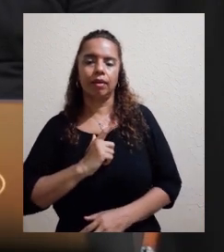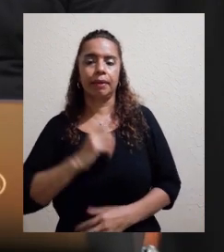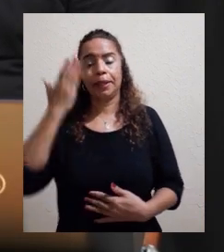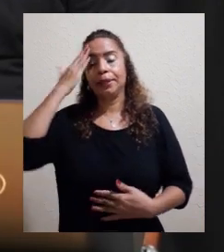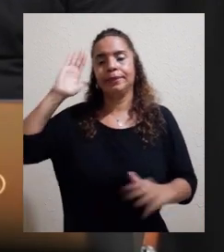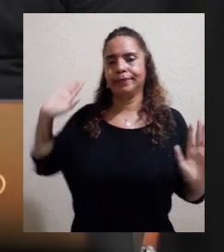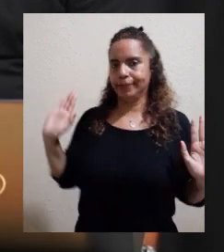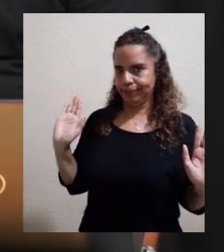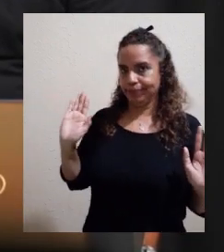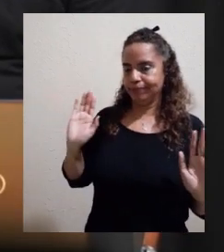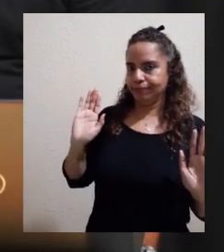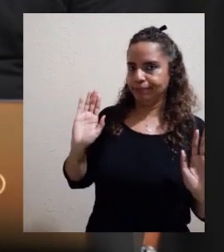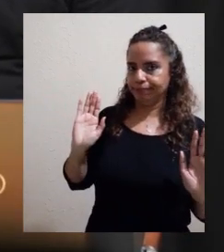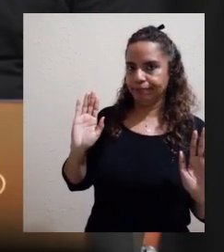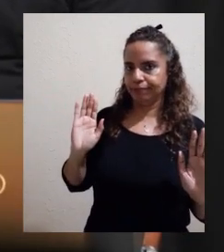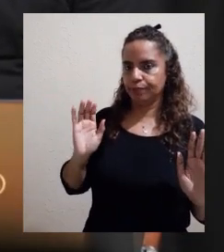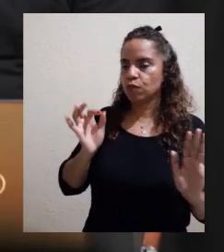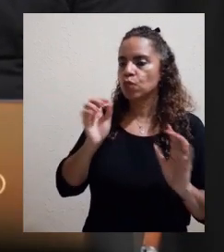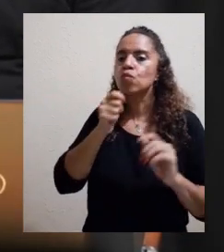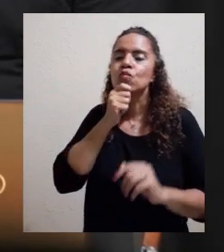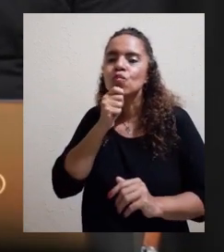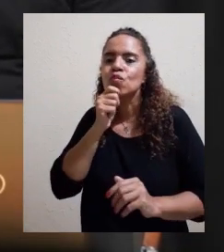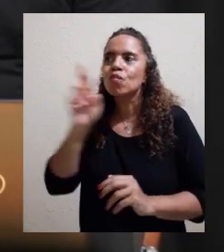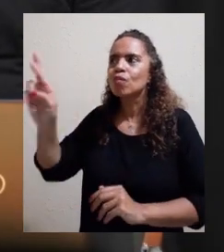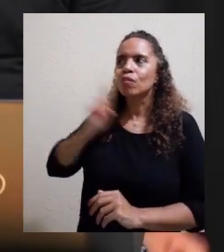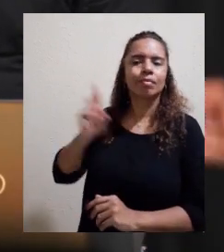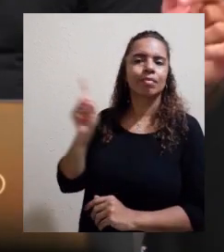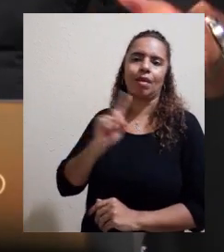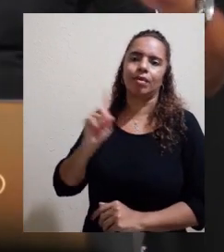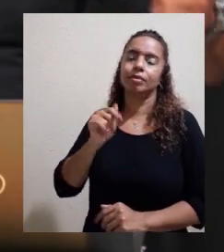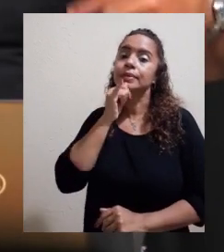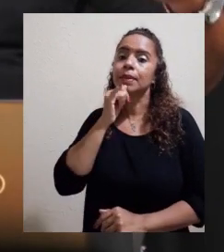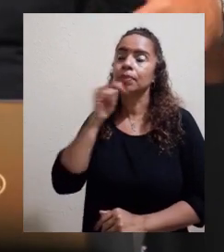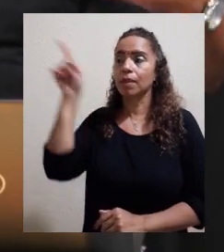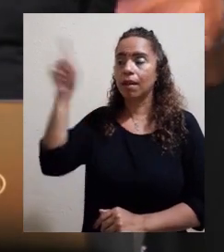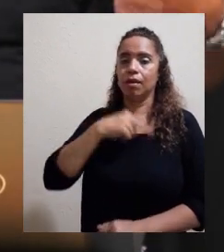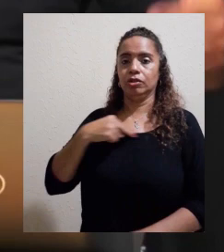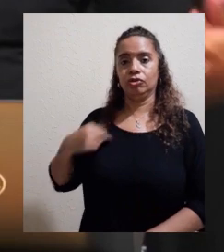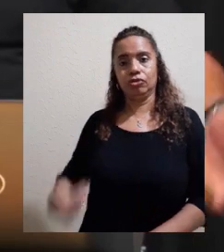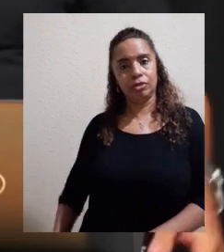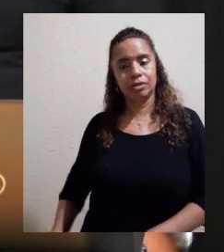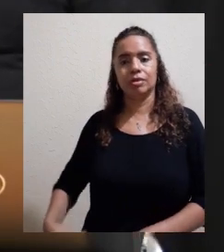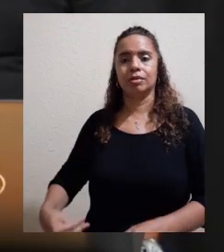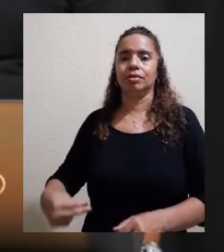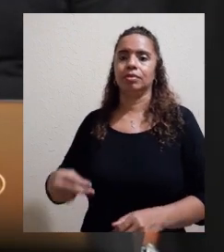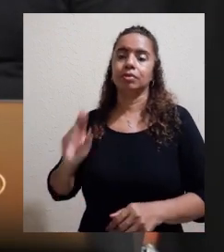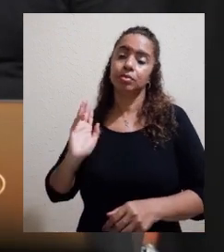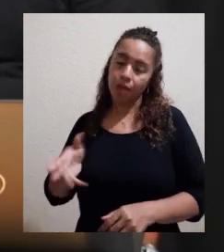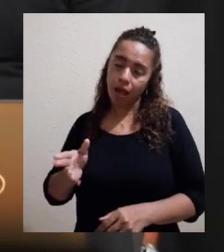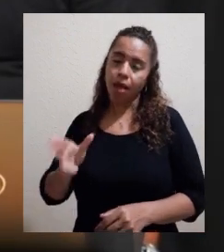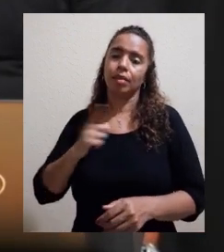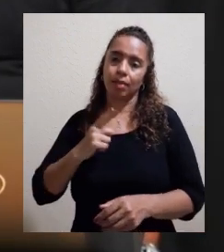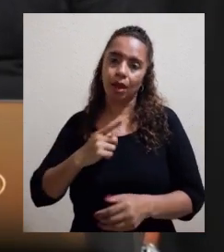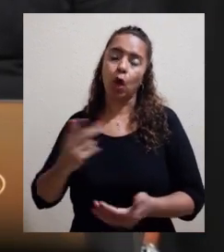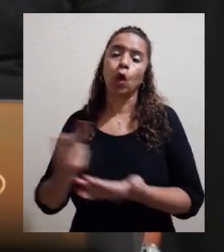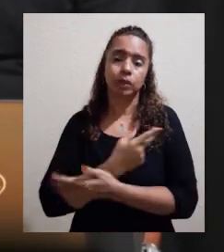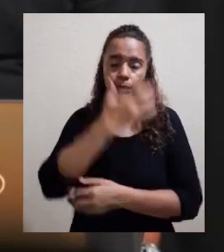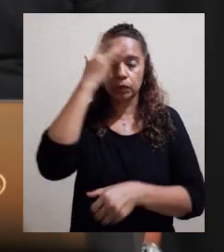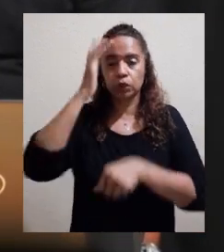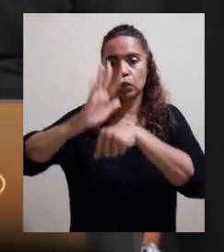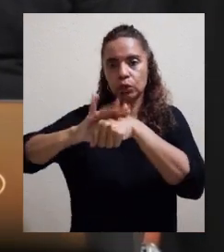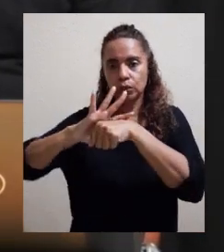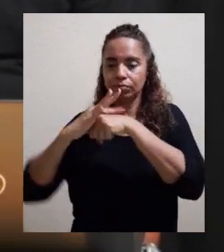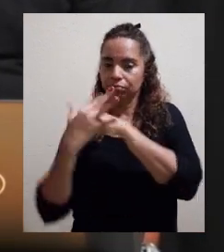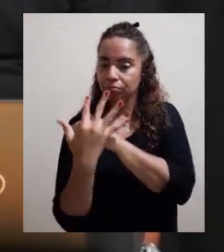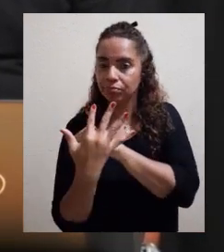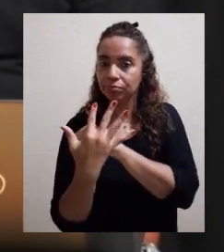Relatos vindos, principalmente da China, de pacientes que potencialmente reinfectaram. Né? A gente não tem certeza se foi